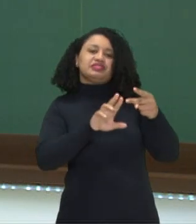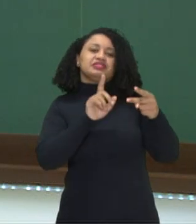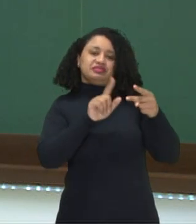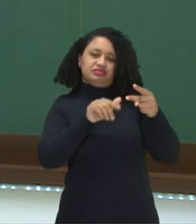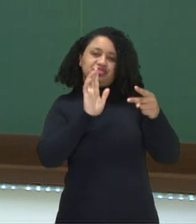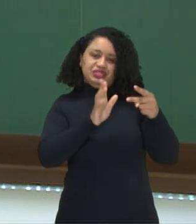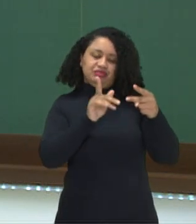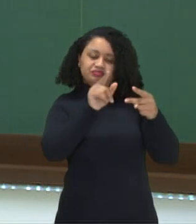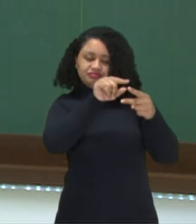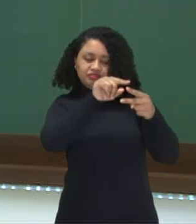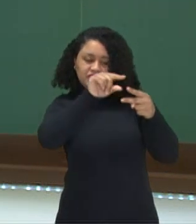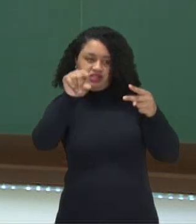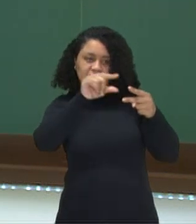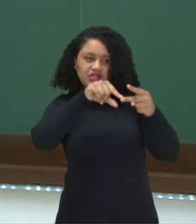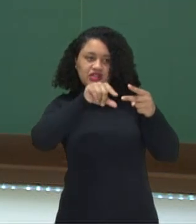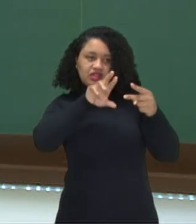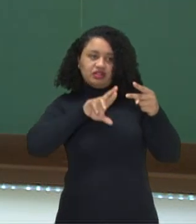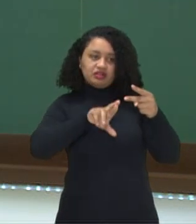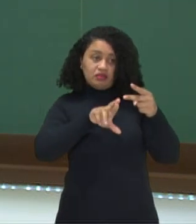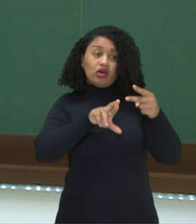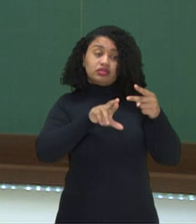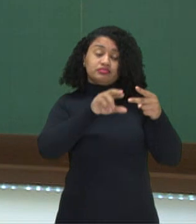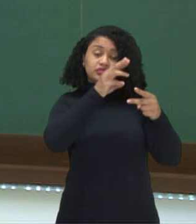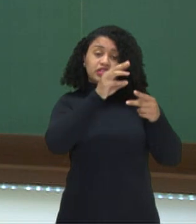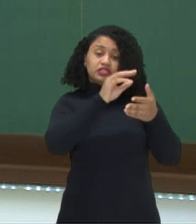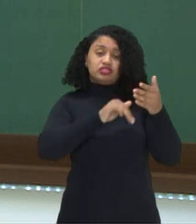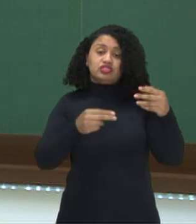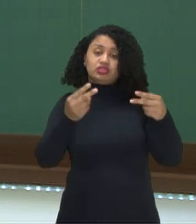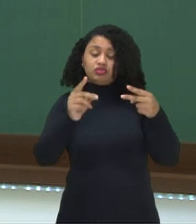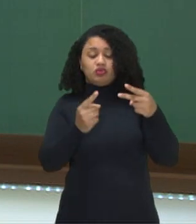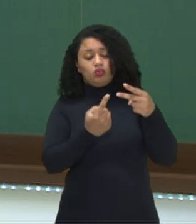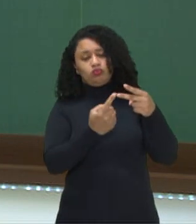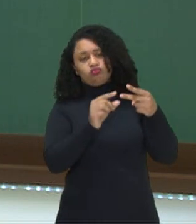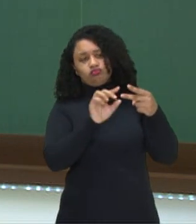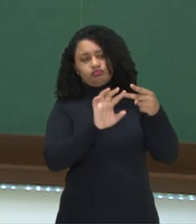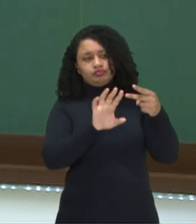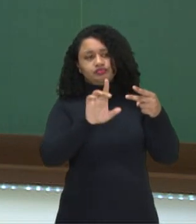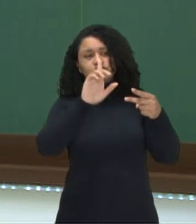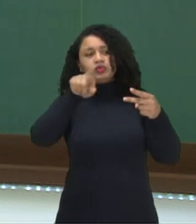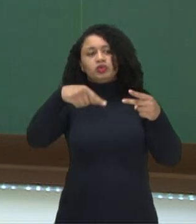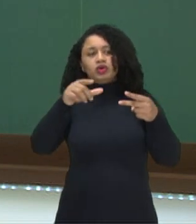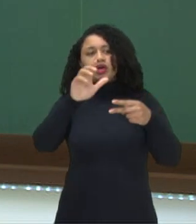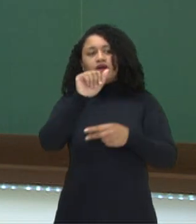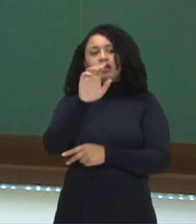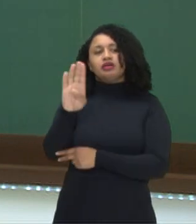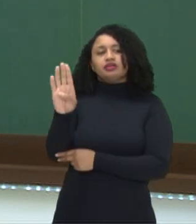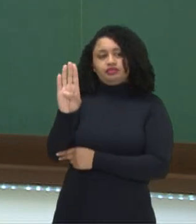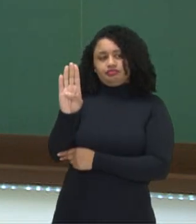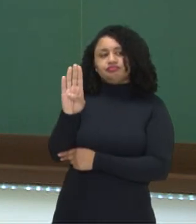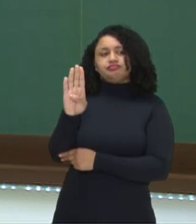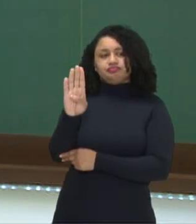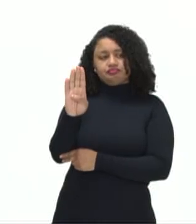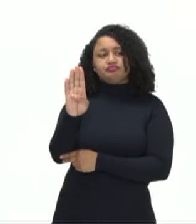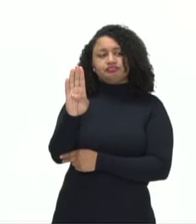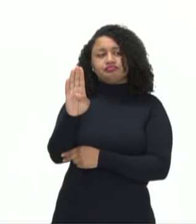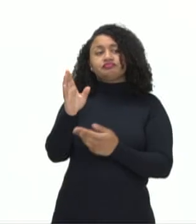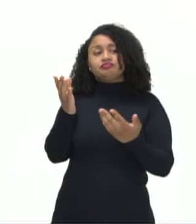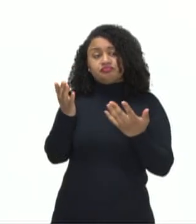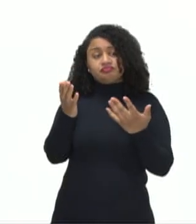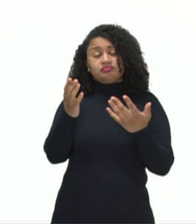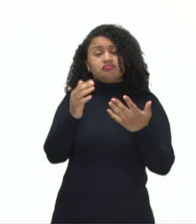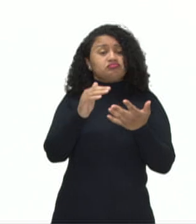quadrado. Tenho 3, vou tirar 2, sobrou 1. O próximo, 2AB com